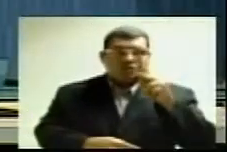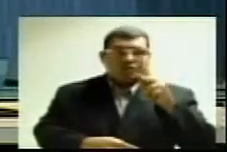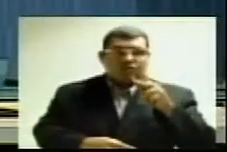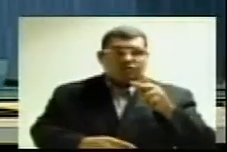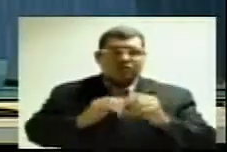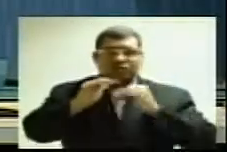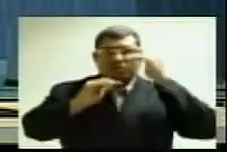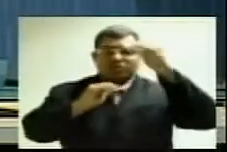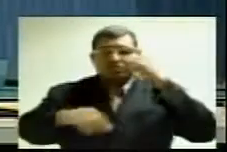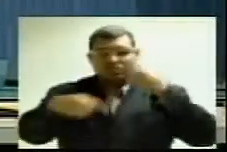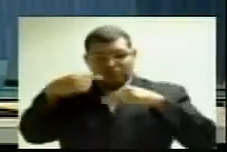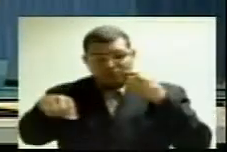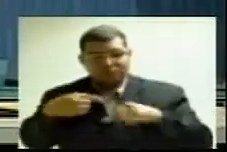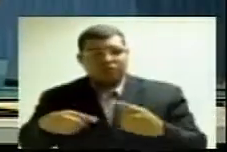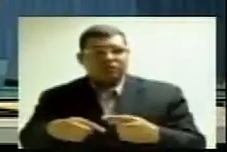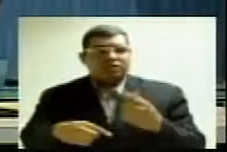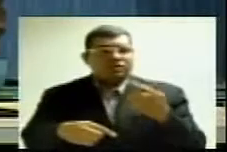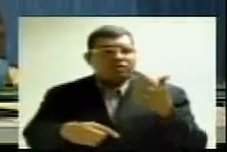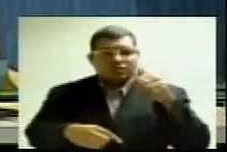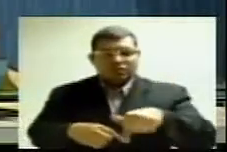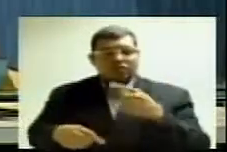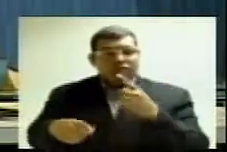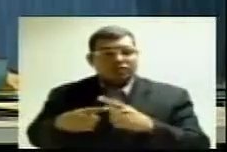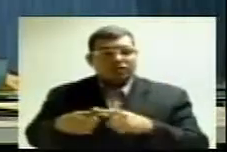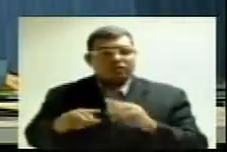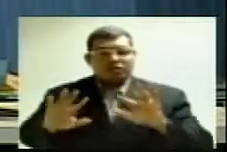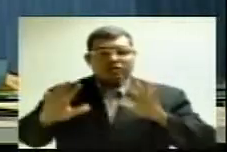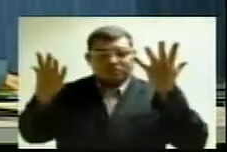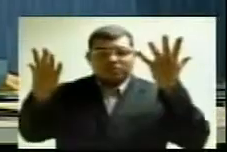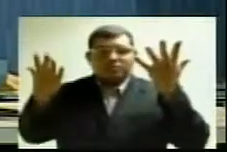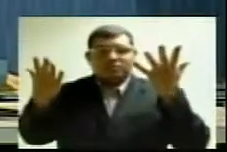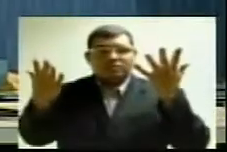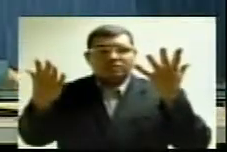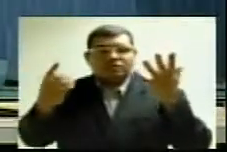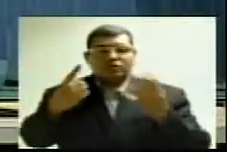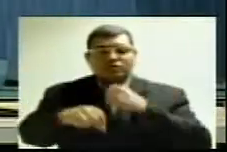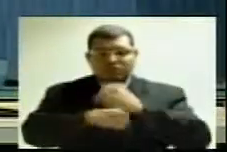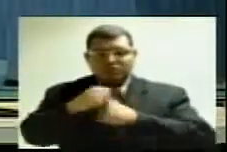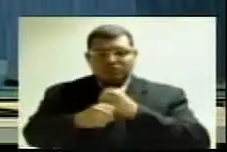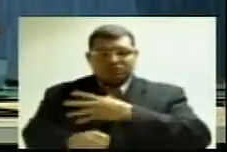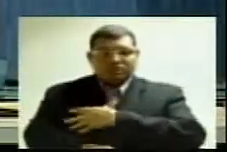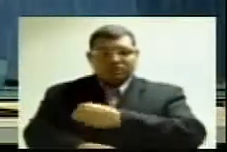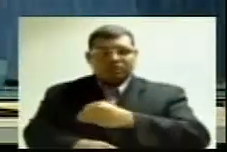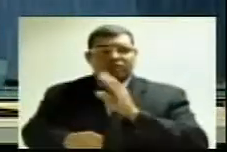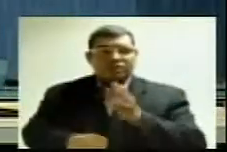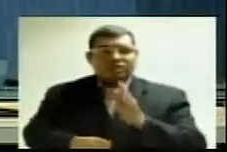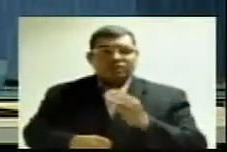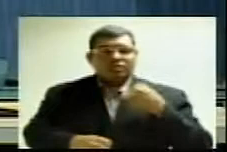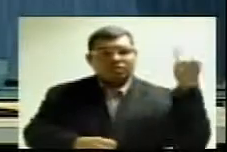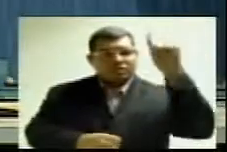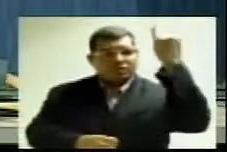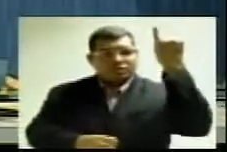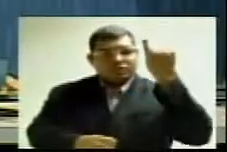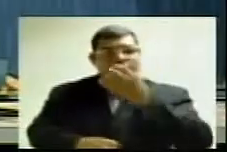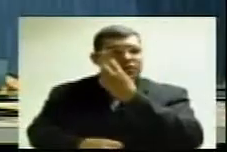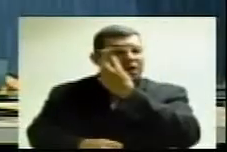muito superior à política, não estarei porque hoje é aniversário de 1 ano da minha filhinha, e isso é mais